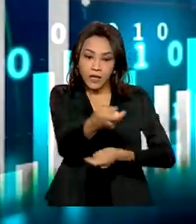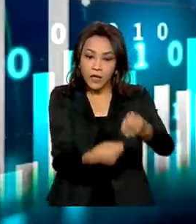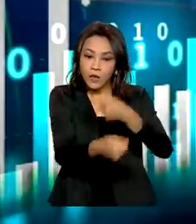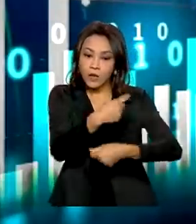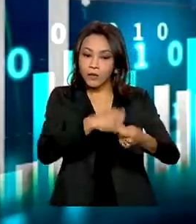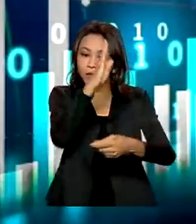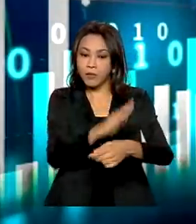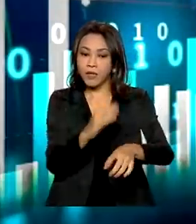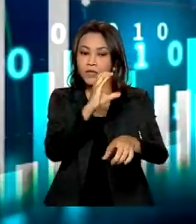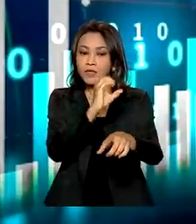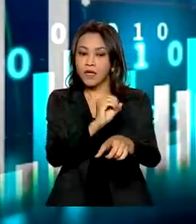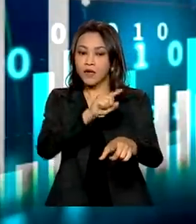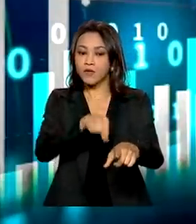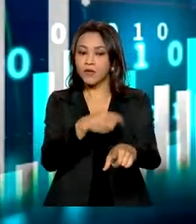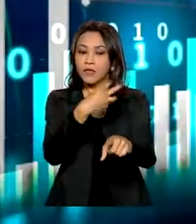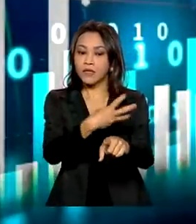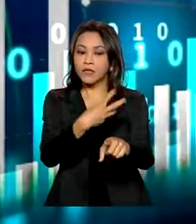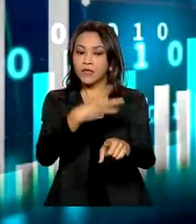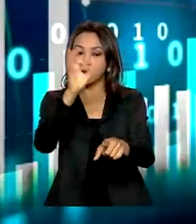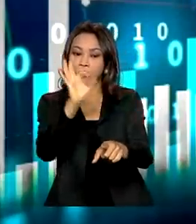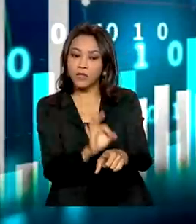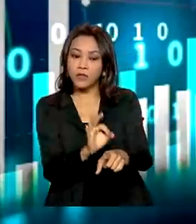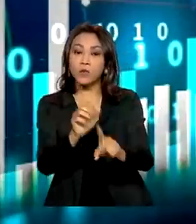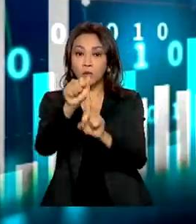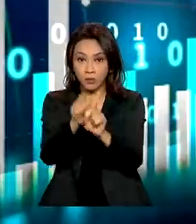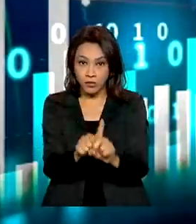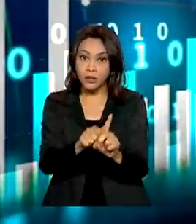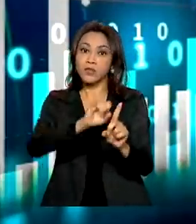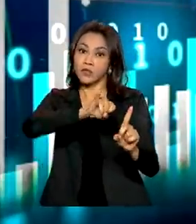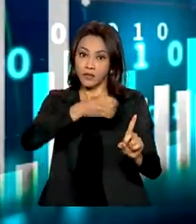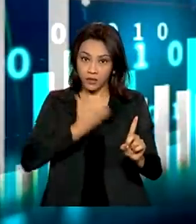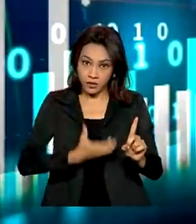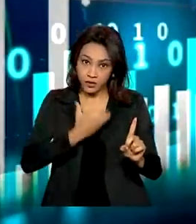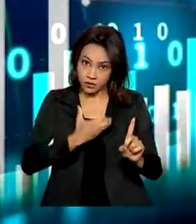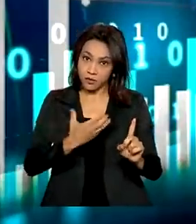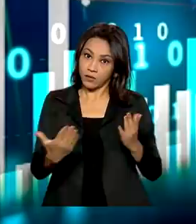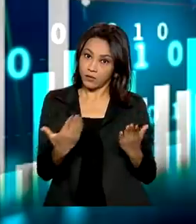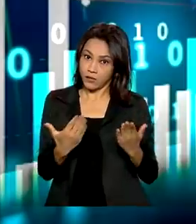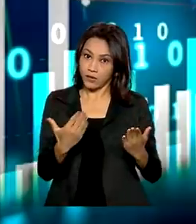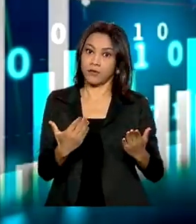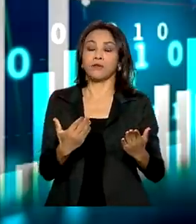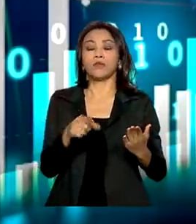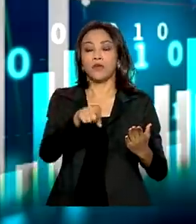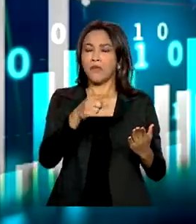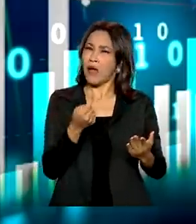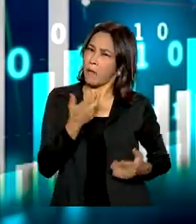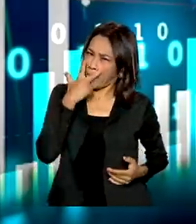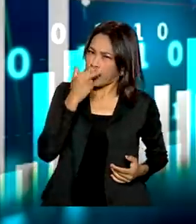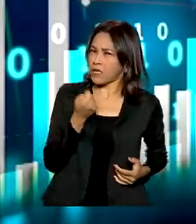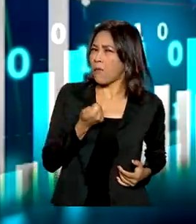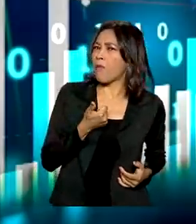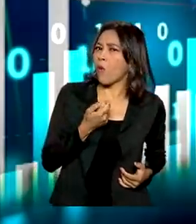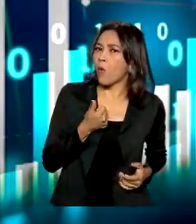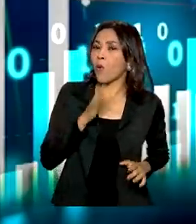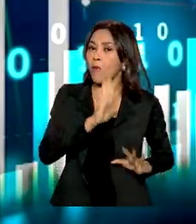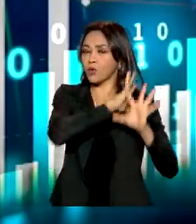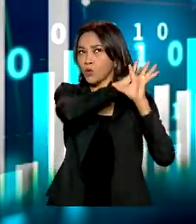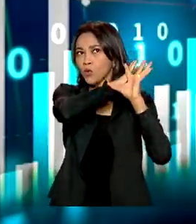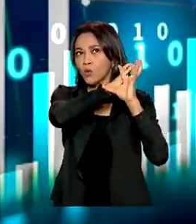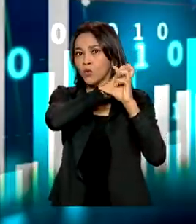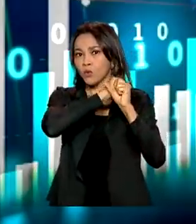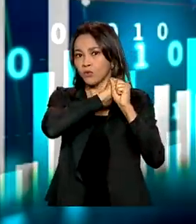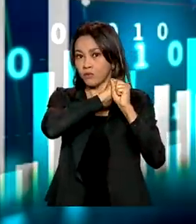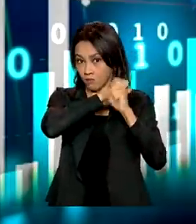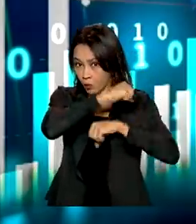cresceu 0,33% em dezembro, em relação ao mês anterior. Pode parecer pouco, mas no acumulado do ano,